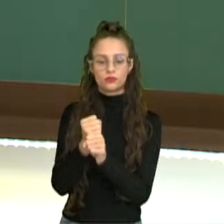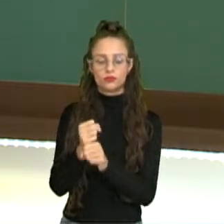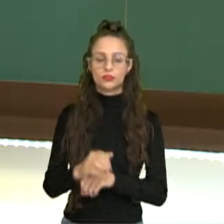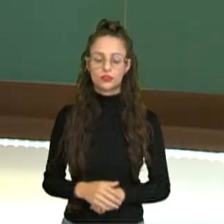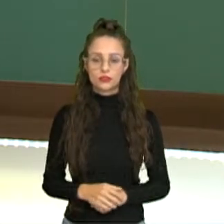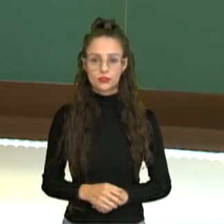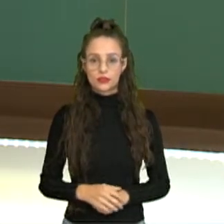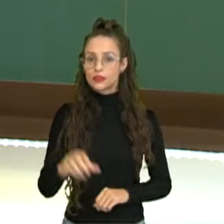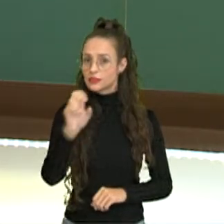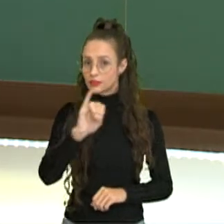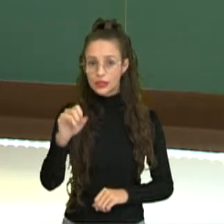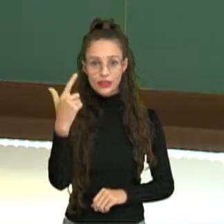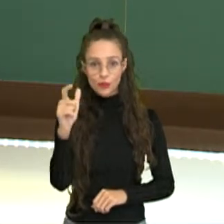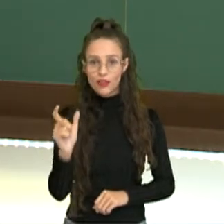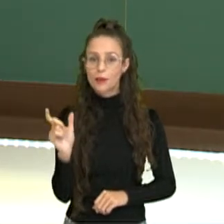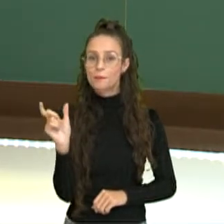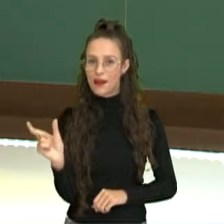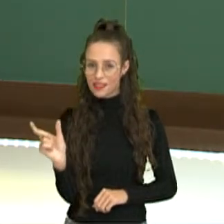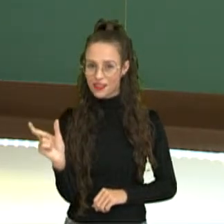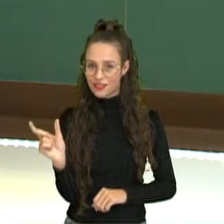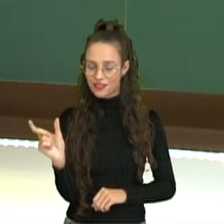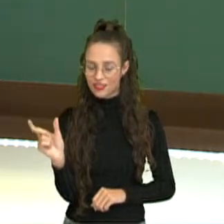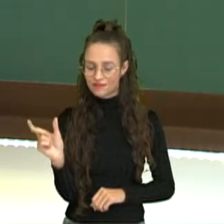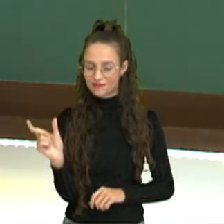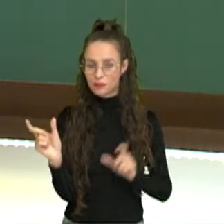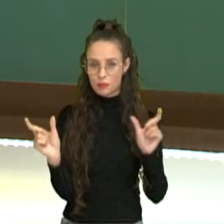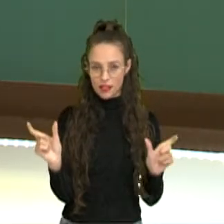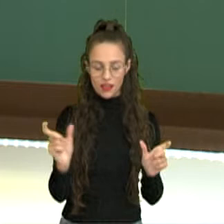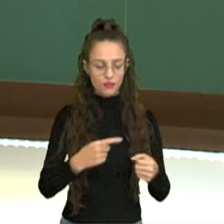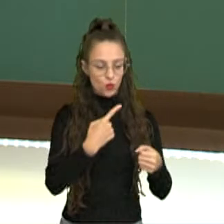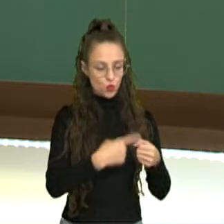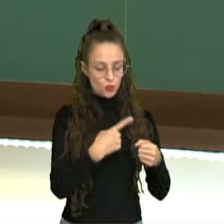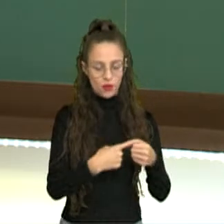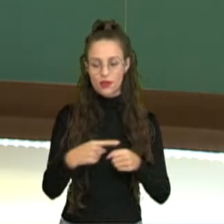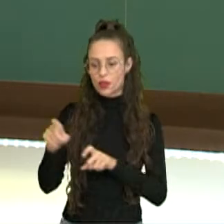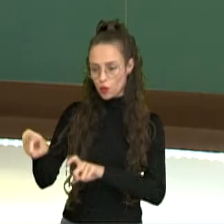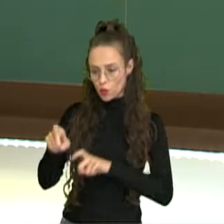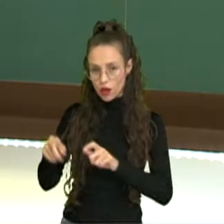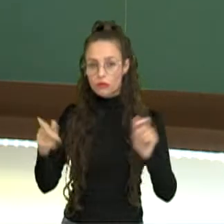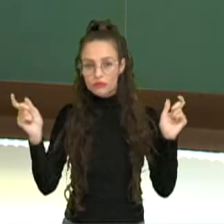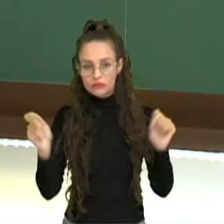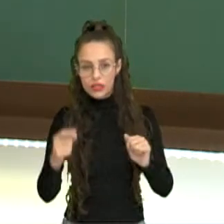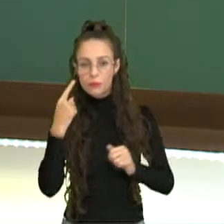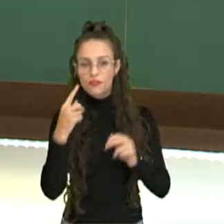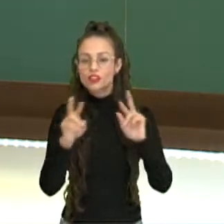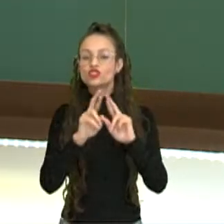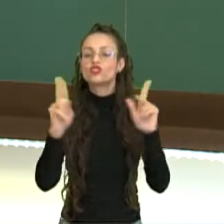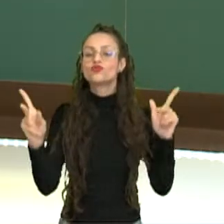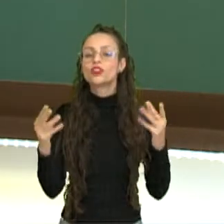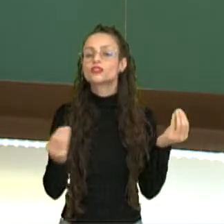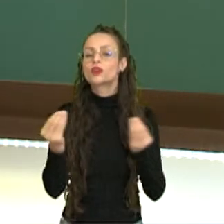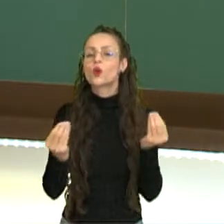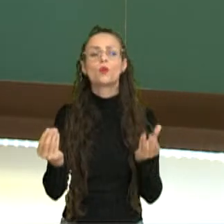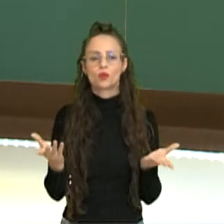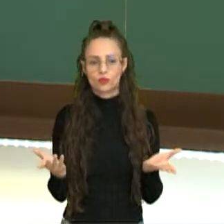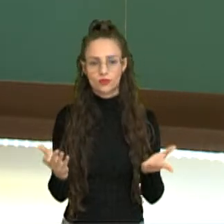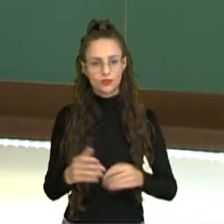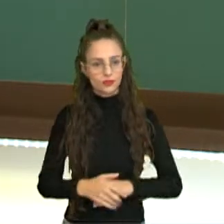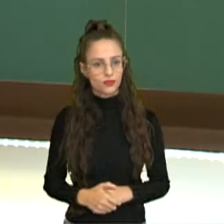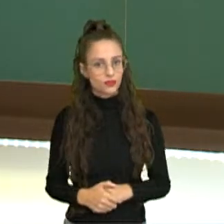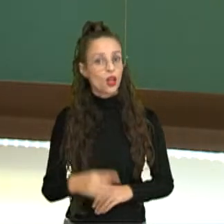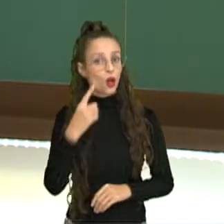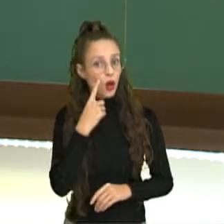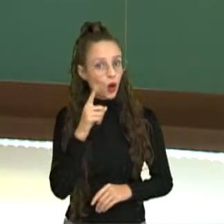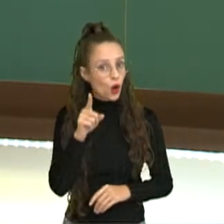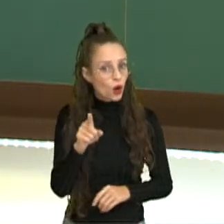não houvesse as palavras urbano e rural, seria possível diferenciar os dois tipos de domicílio? Como?